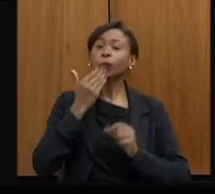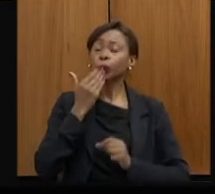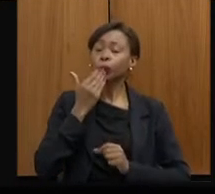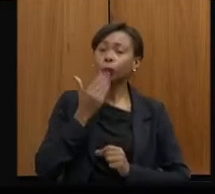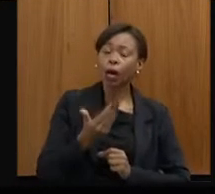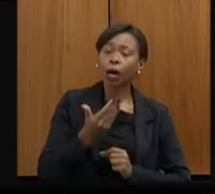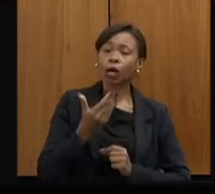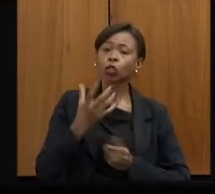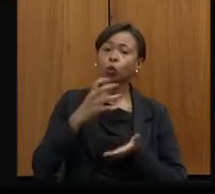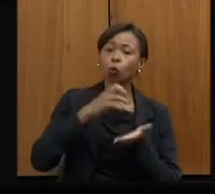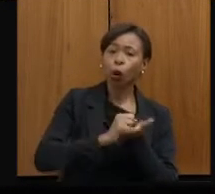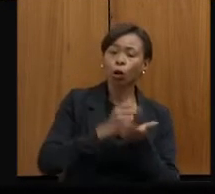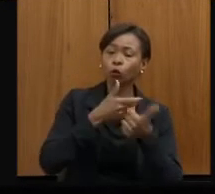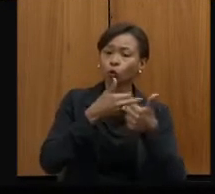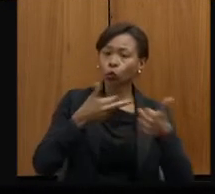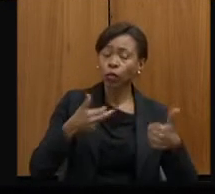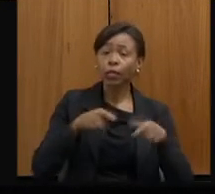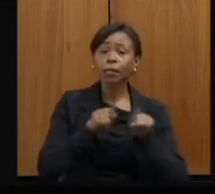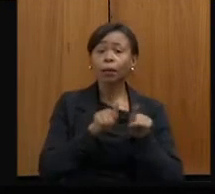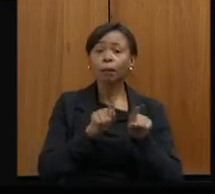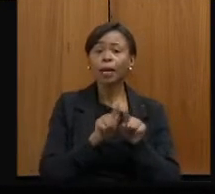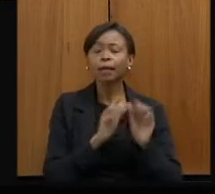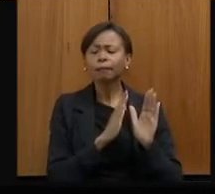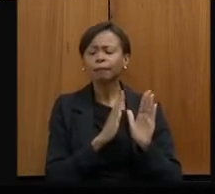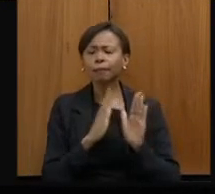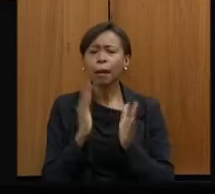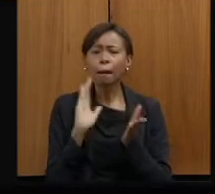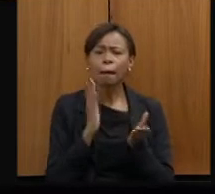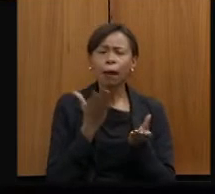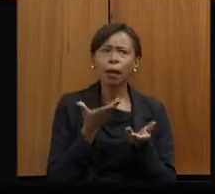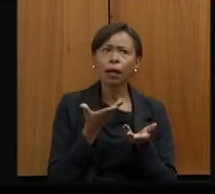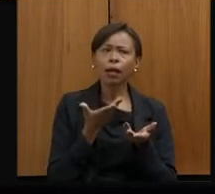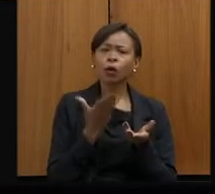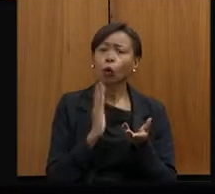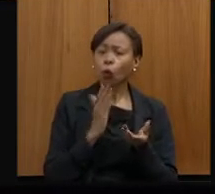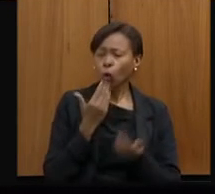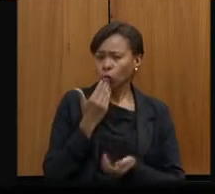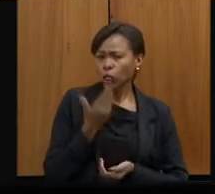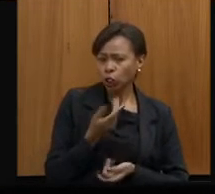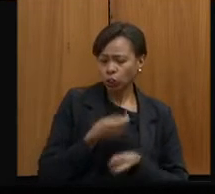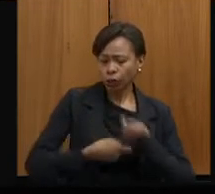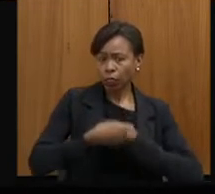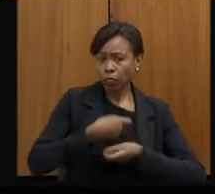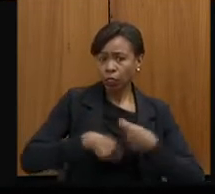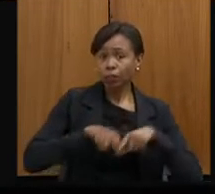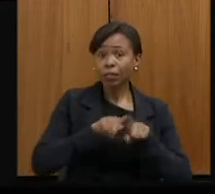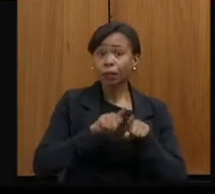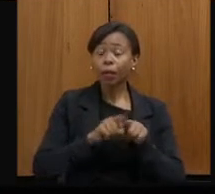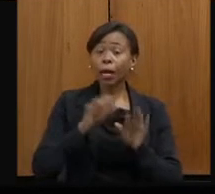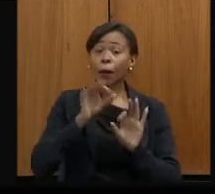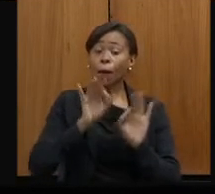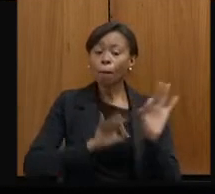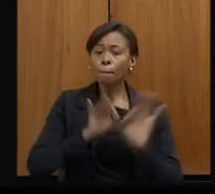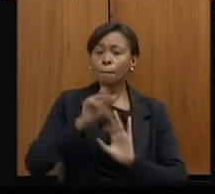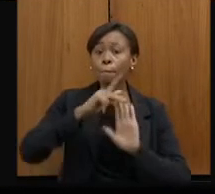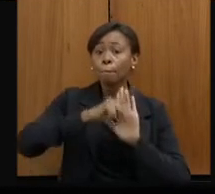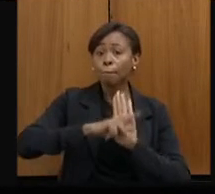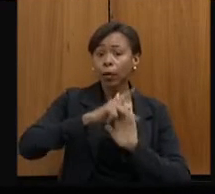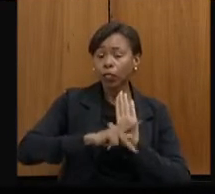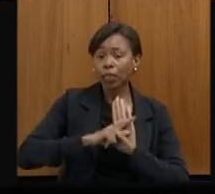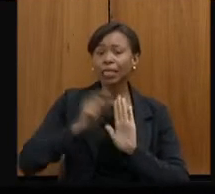instauração do procedimento, o processamento do pedido administrativo, o projeto de regularização fundiária urbana,